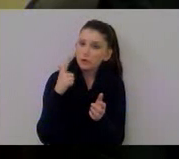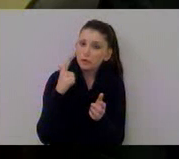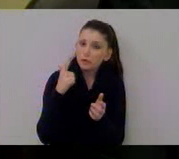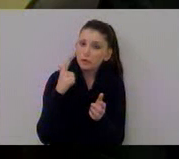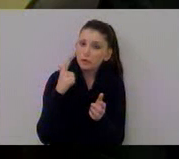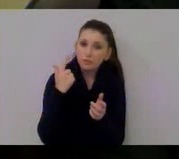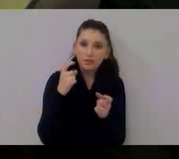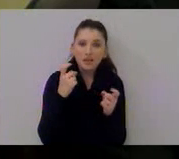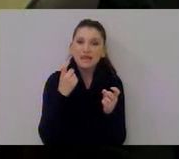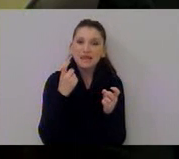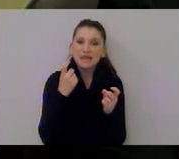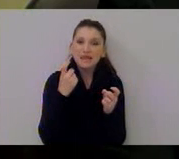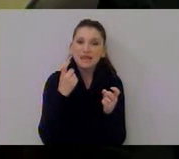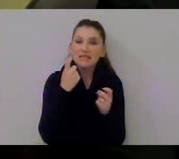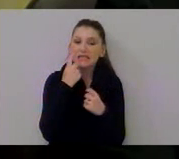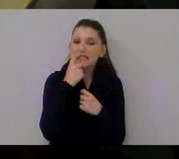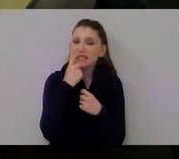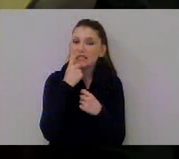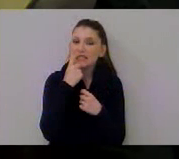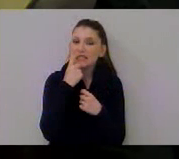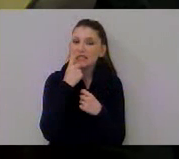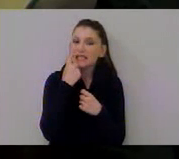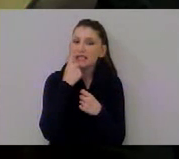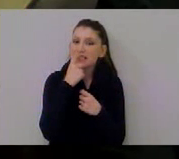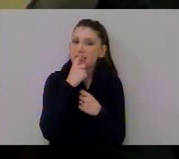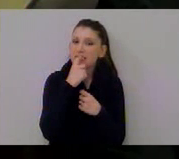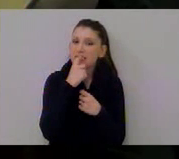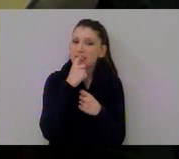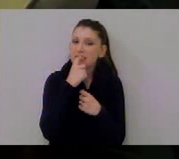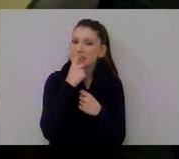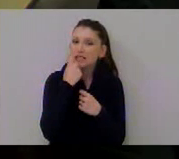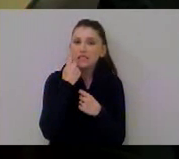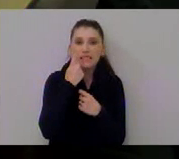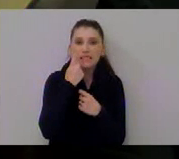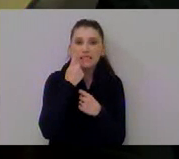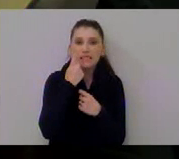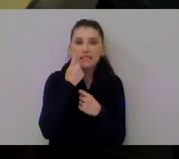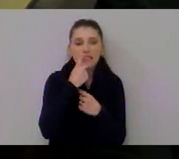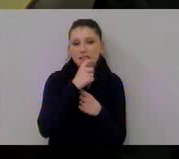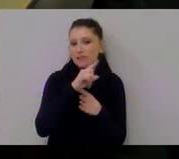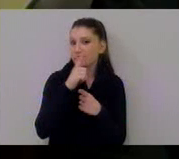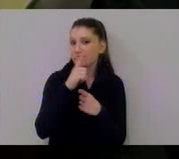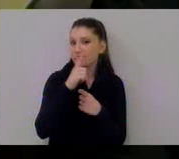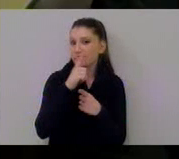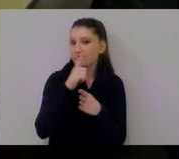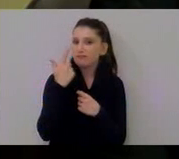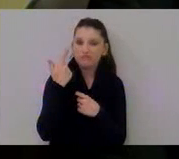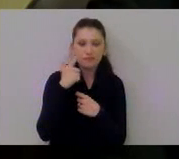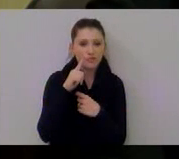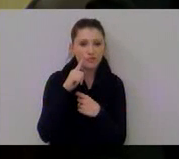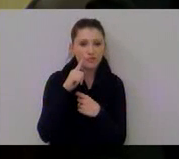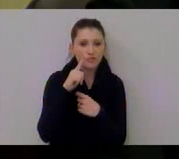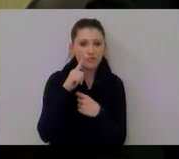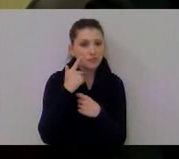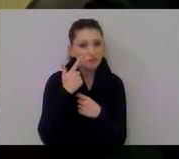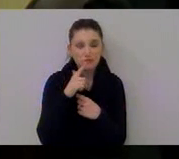muito menos, algumas vezes só temos requisição.